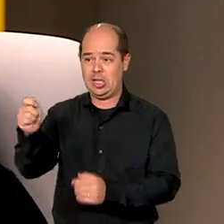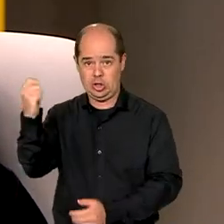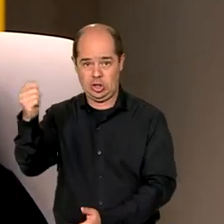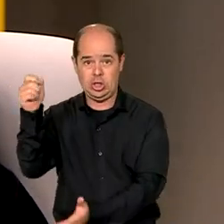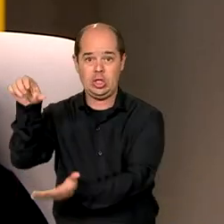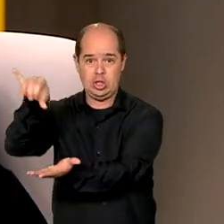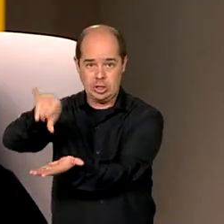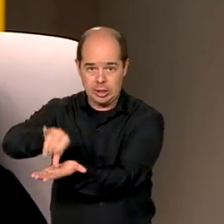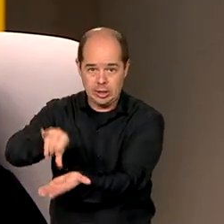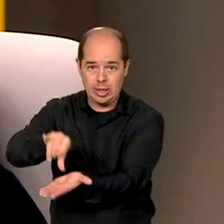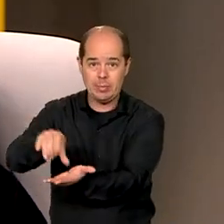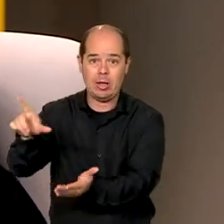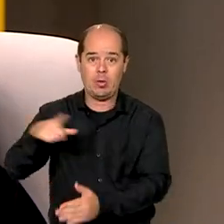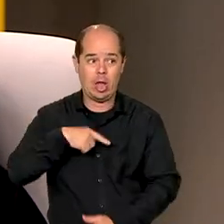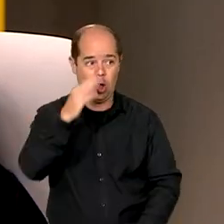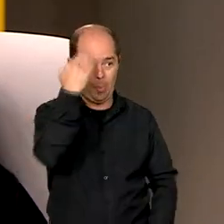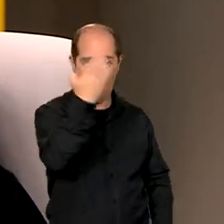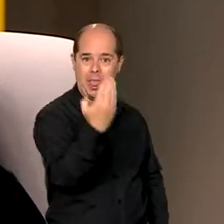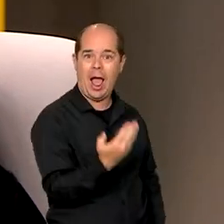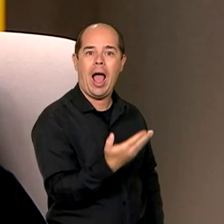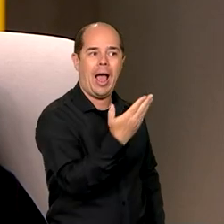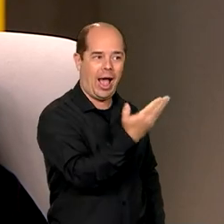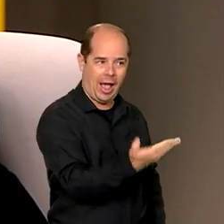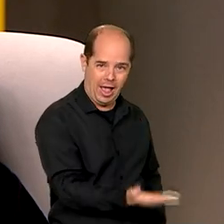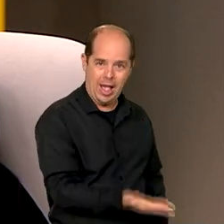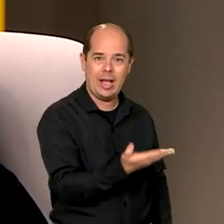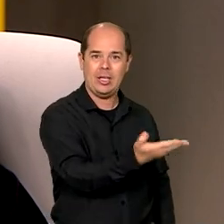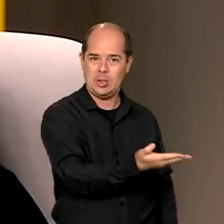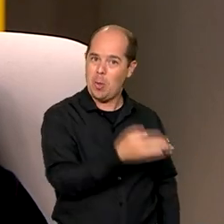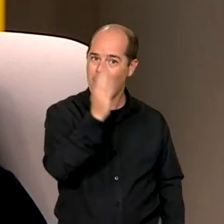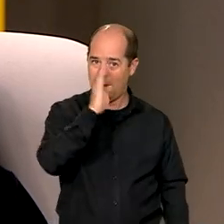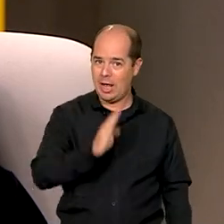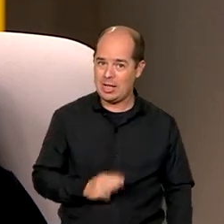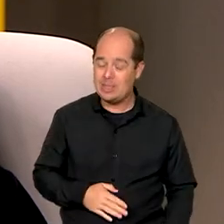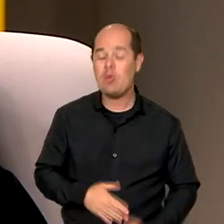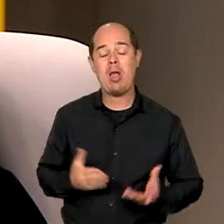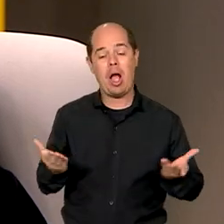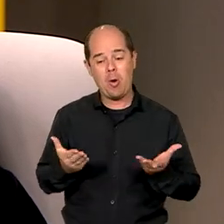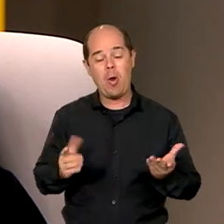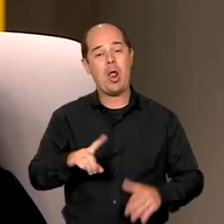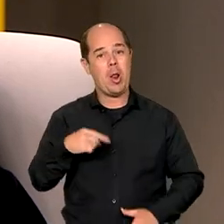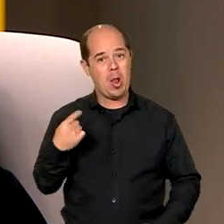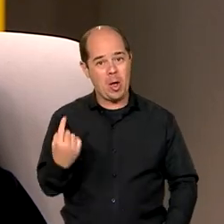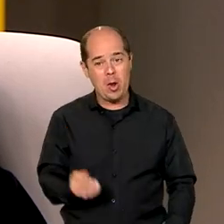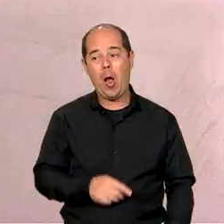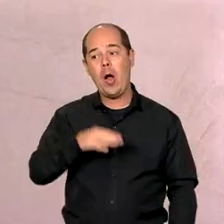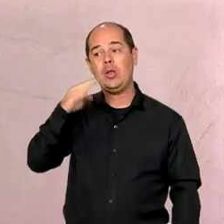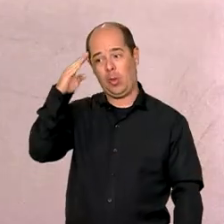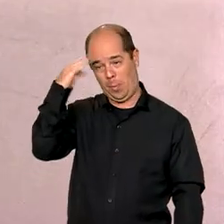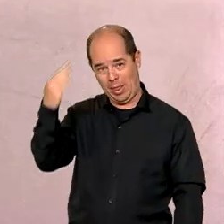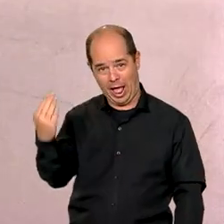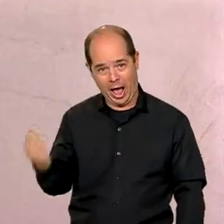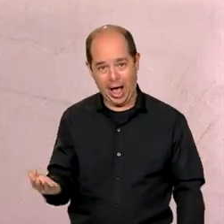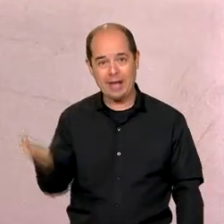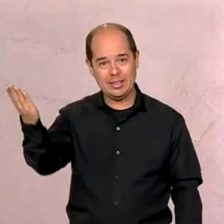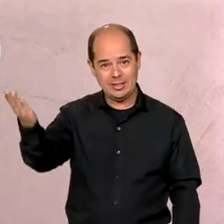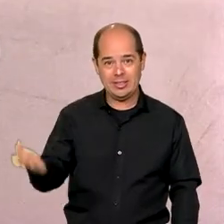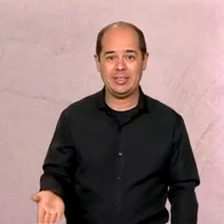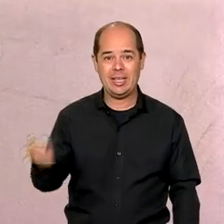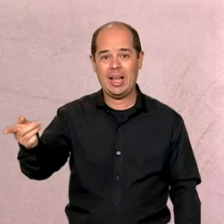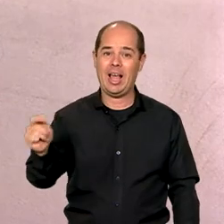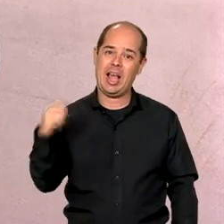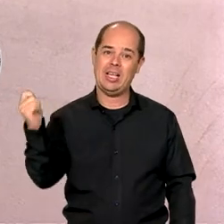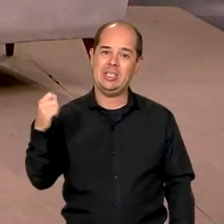contrapartida para a Argentina, estamos homenageando a Argentina no nosso mercado da indústria criativa do Brasil. Perfeito. E como é que é feita